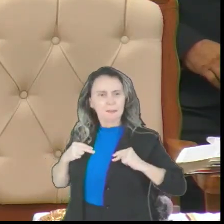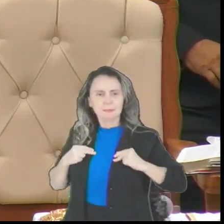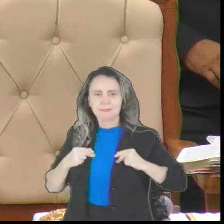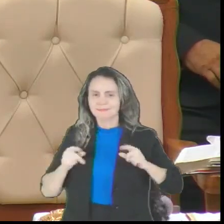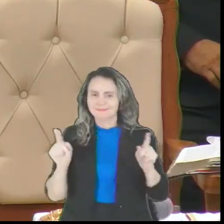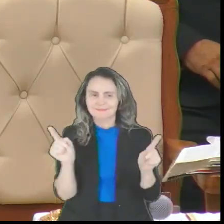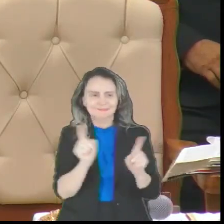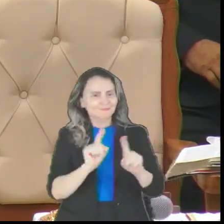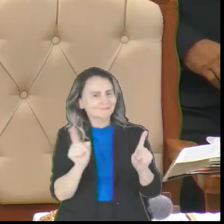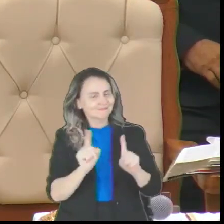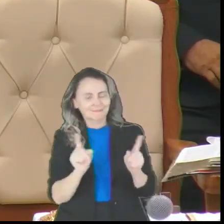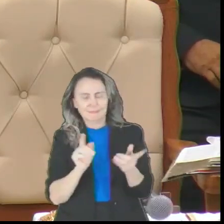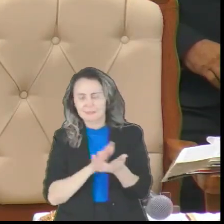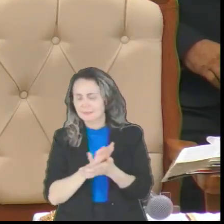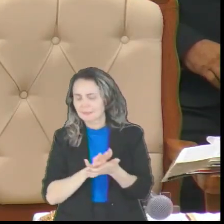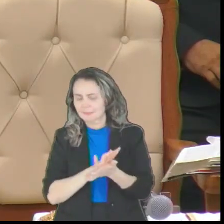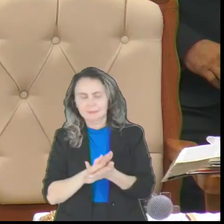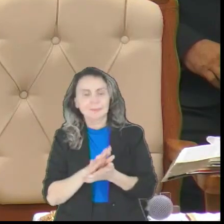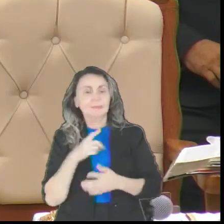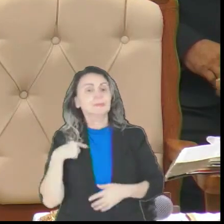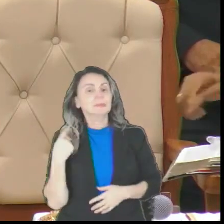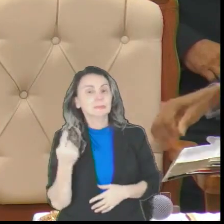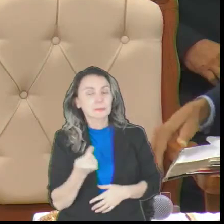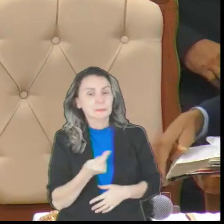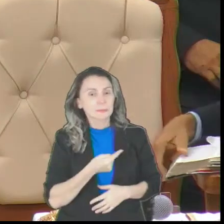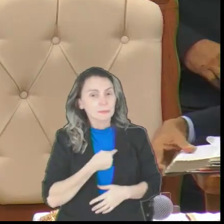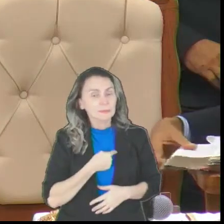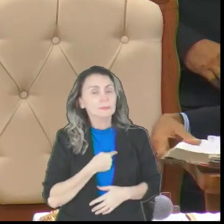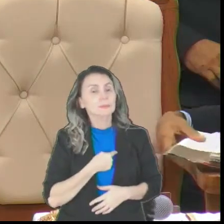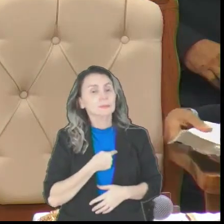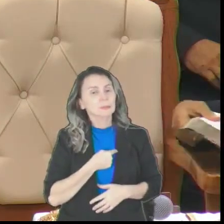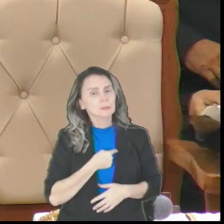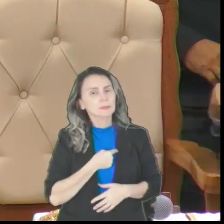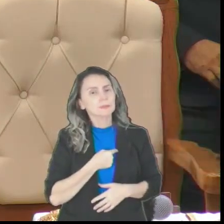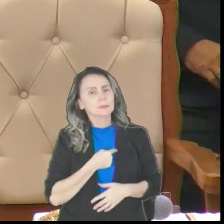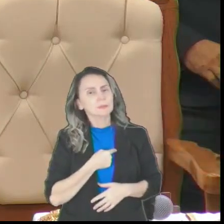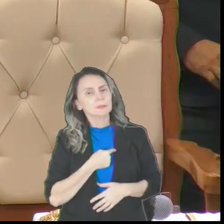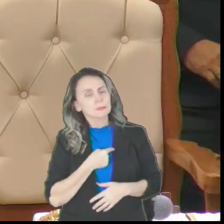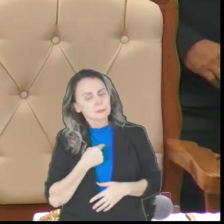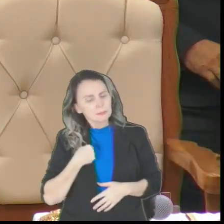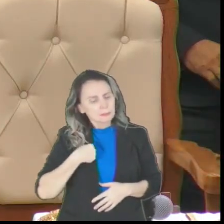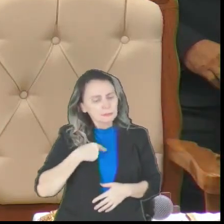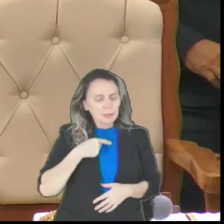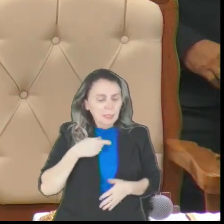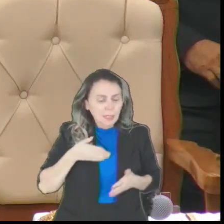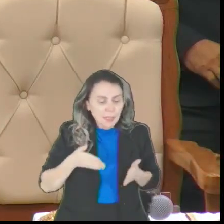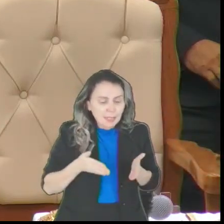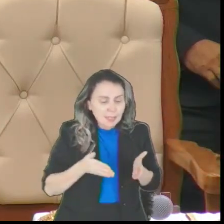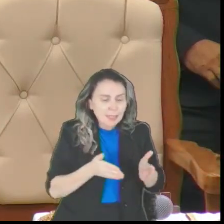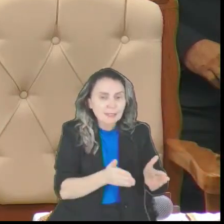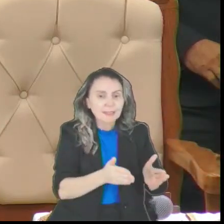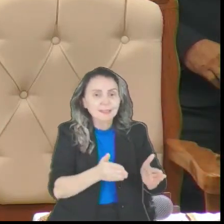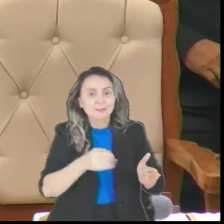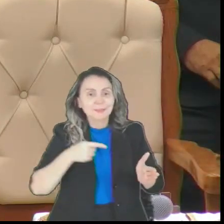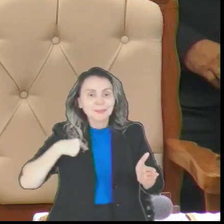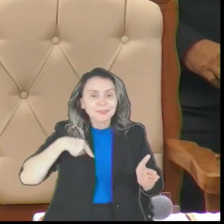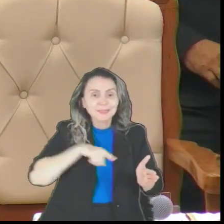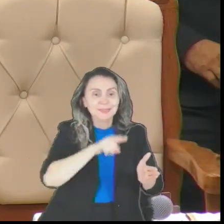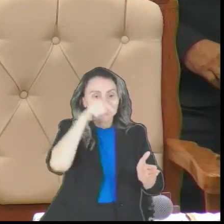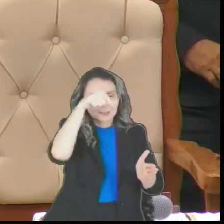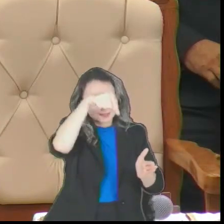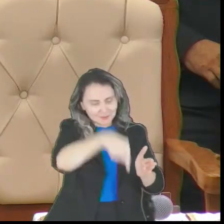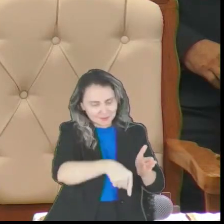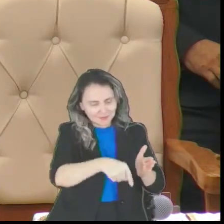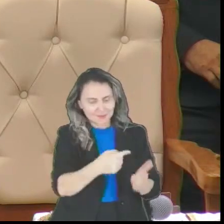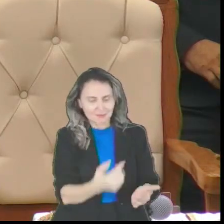irmãos. Nós estávamos sendo levados para a condenação eterna. O Senhor,